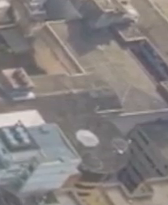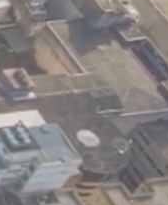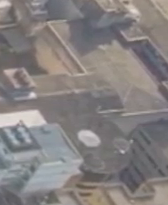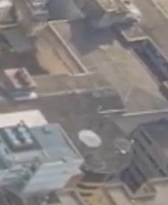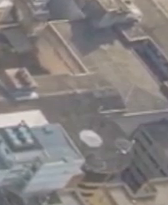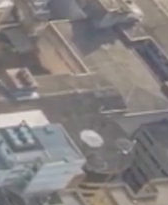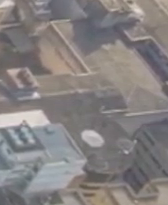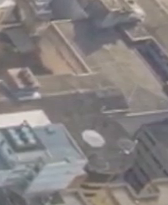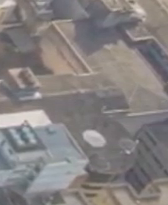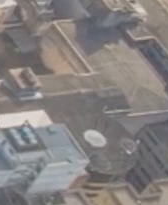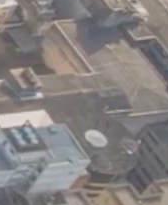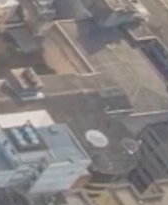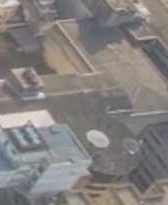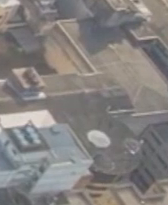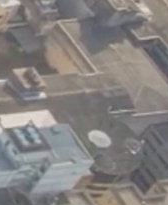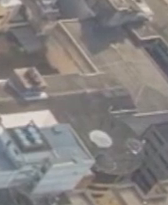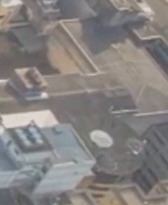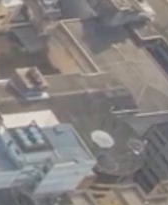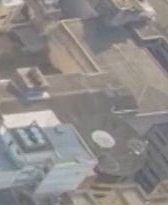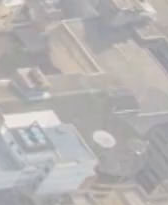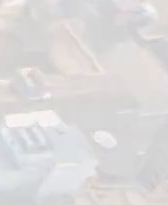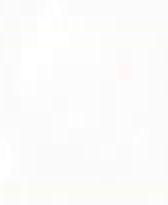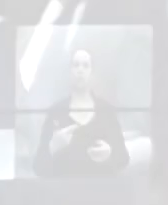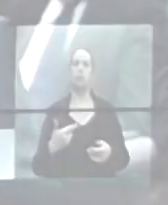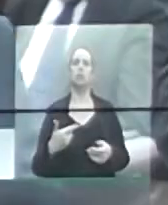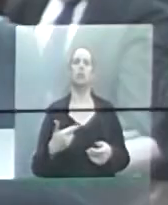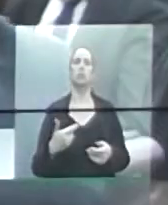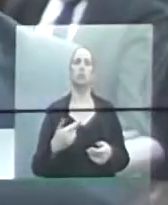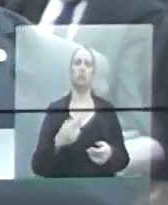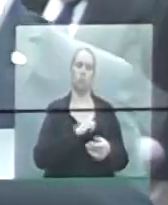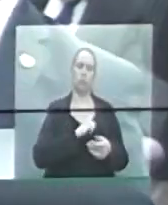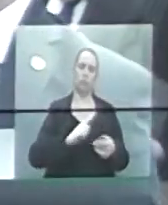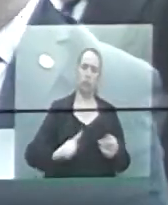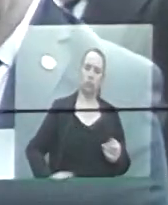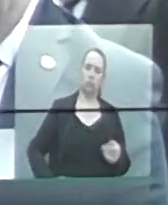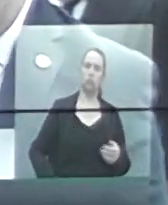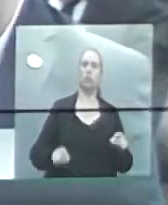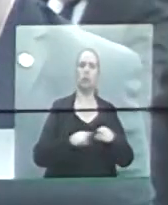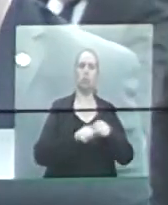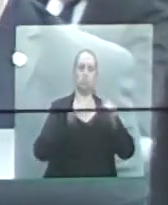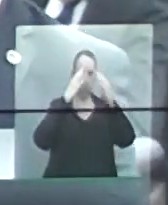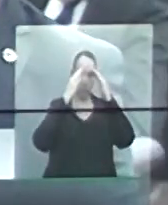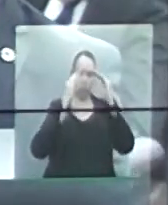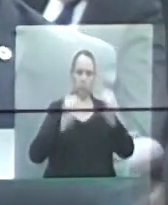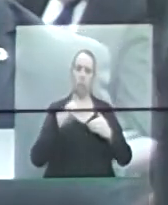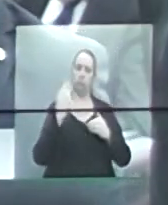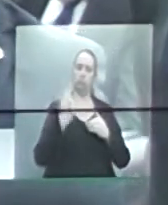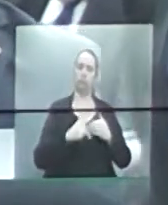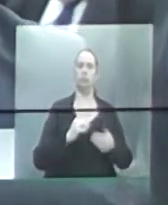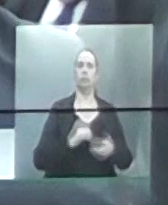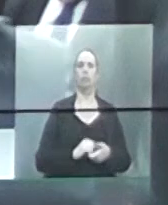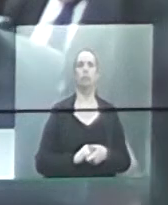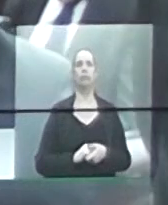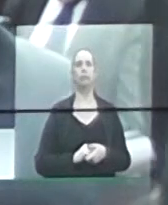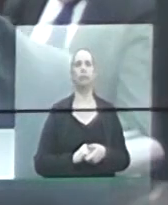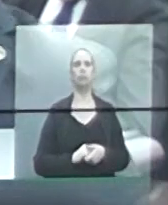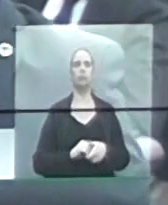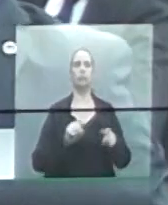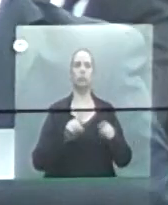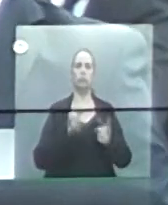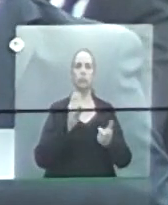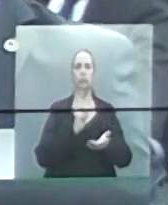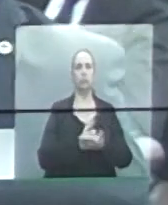nossos ex-governadores, que nos honram mais uma vez no plenário desta casa. Também o sempre